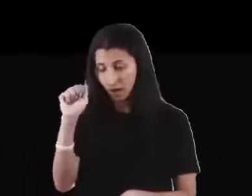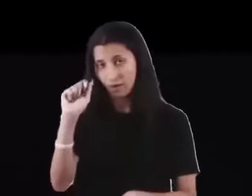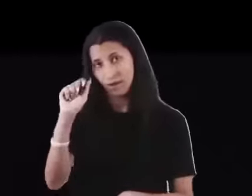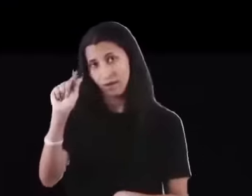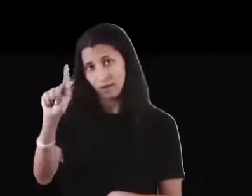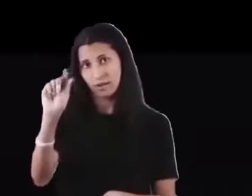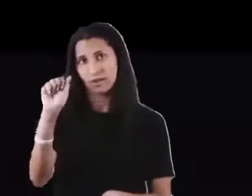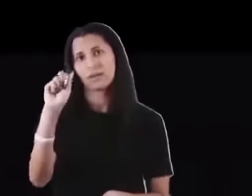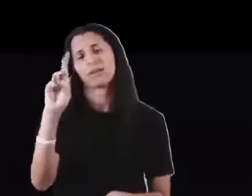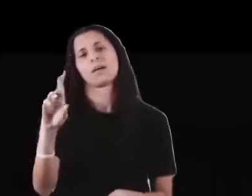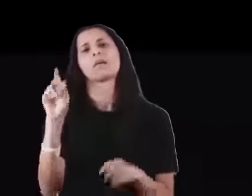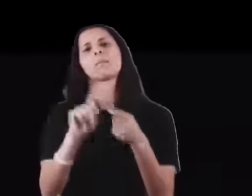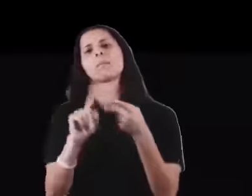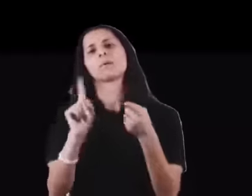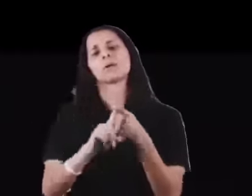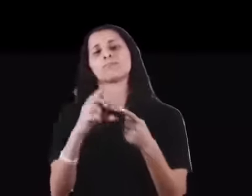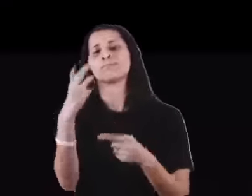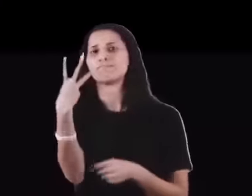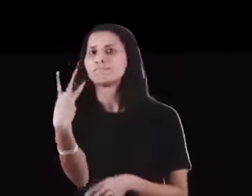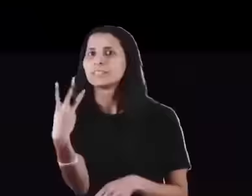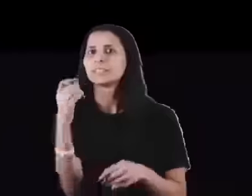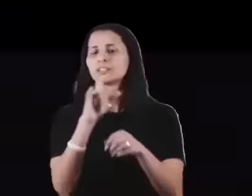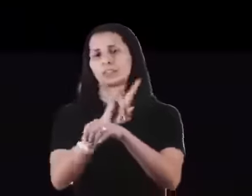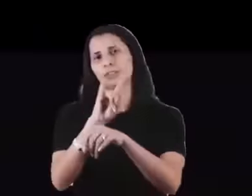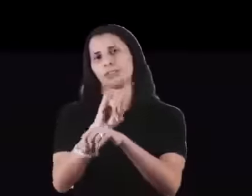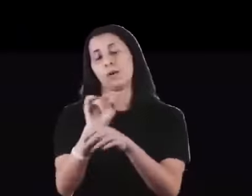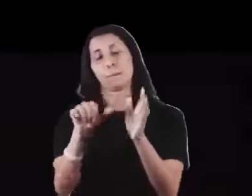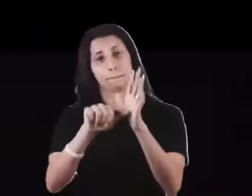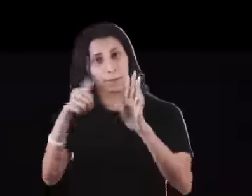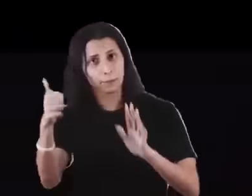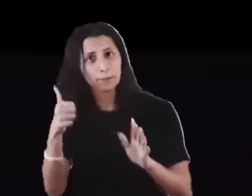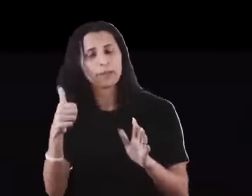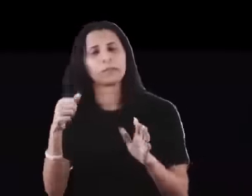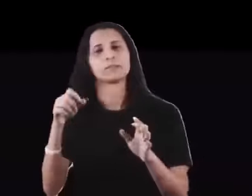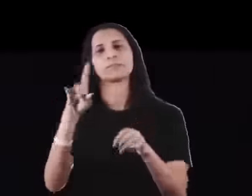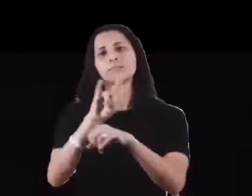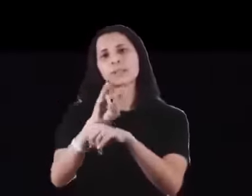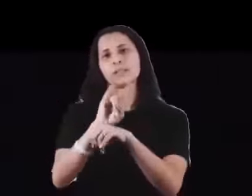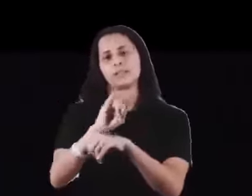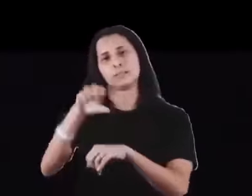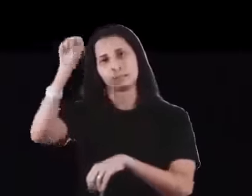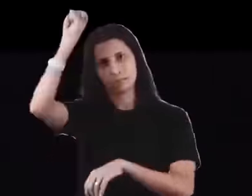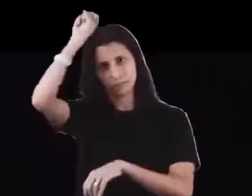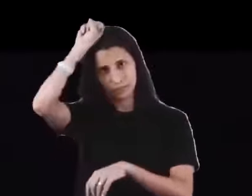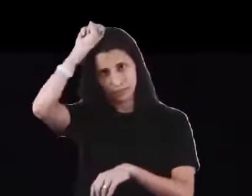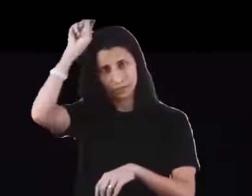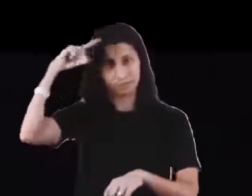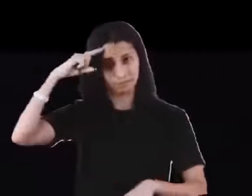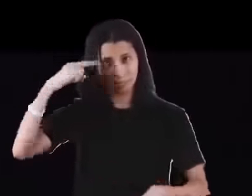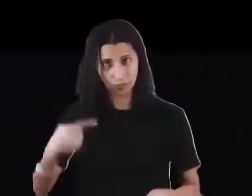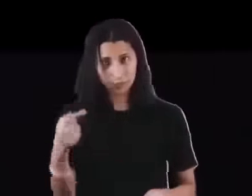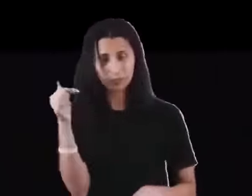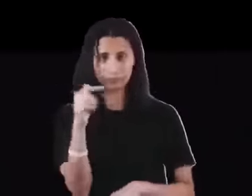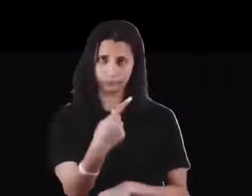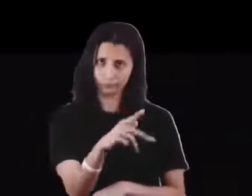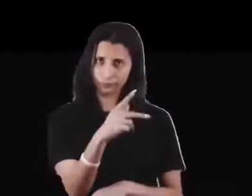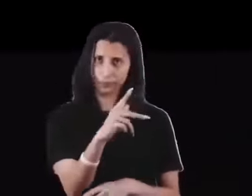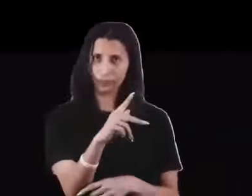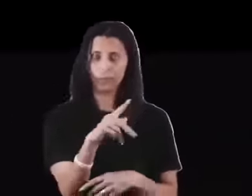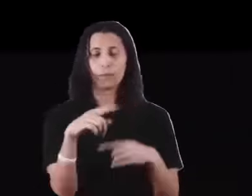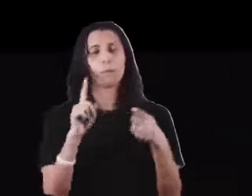tripla traição primeiro lá foi traída pela sua senhora Sara que ele pediu algo